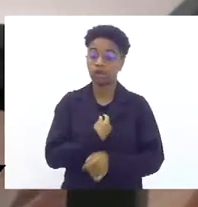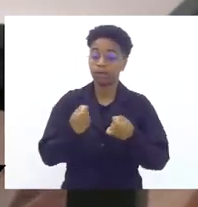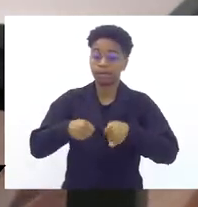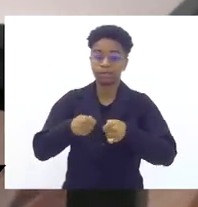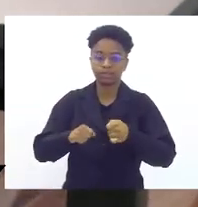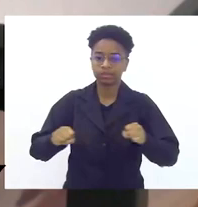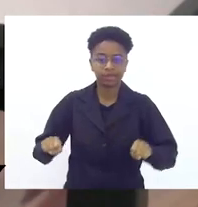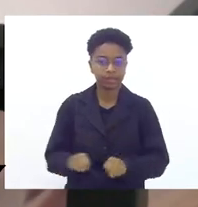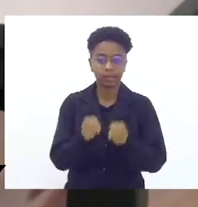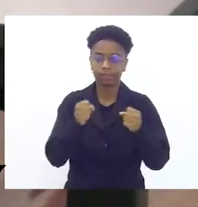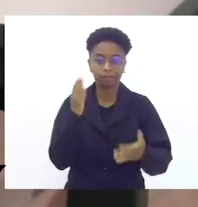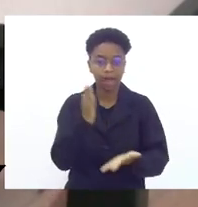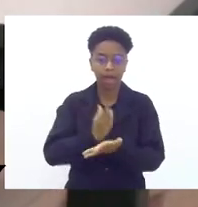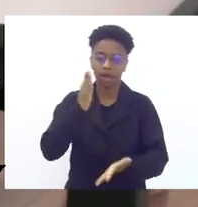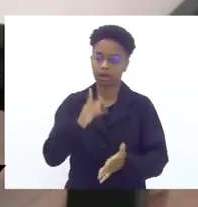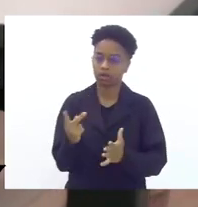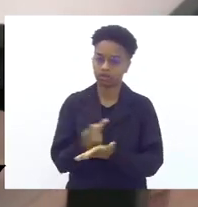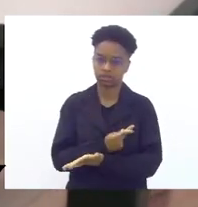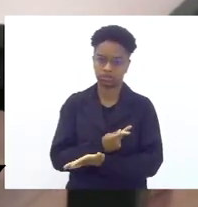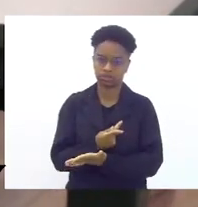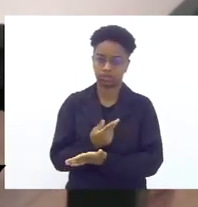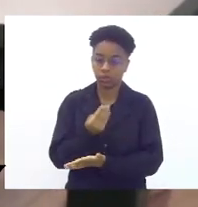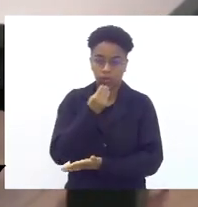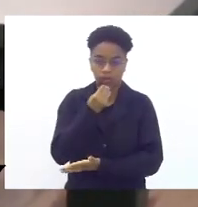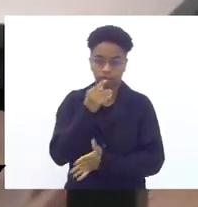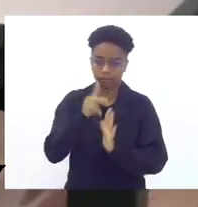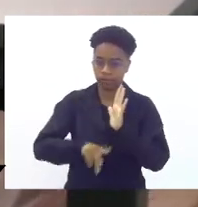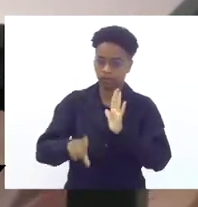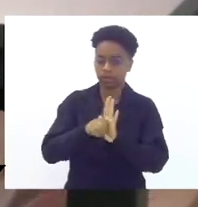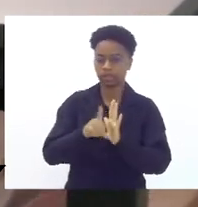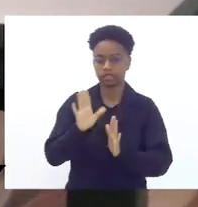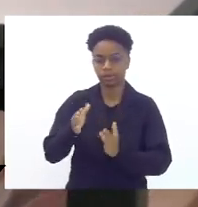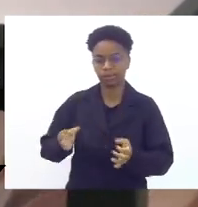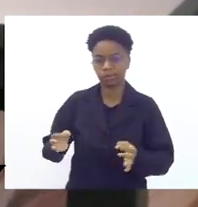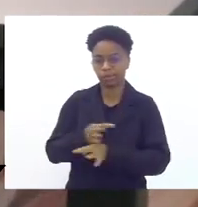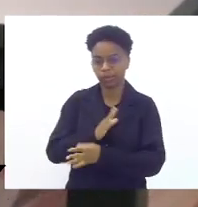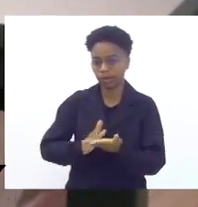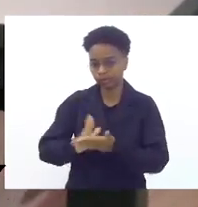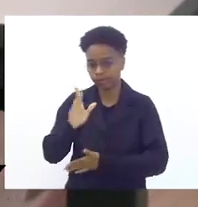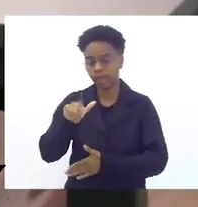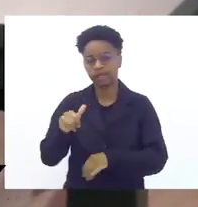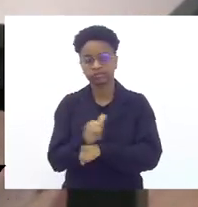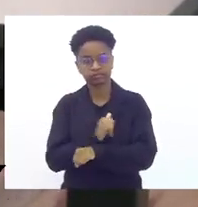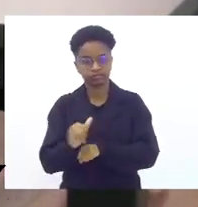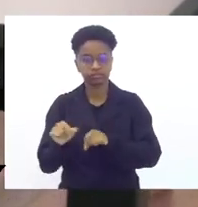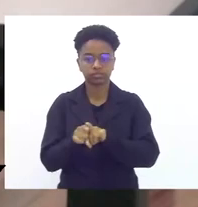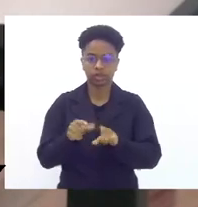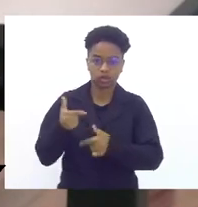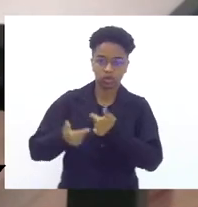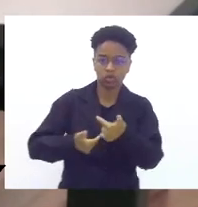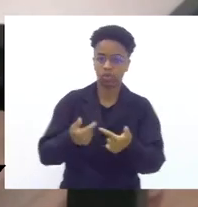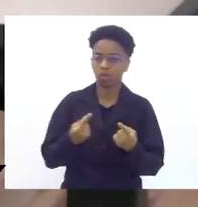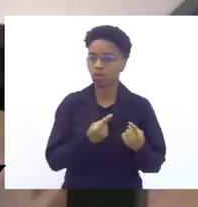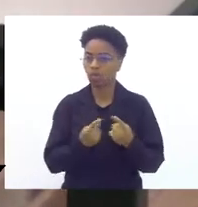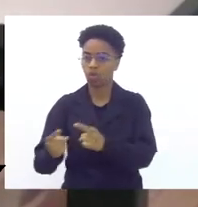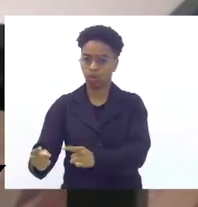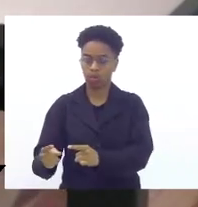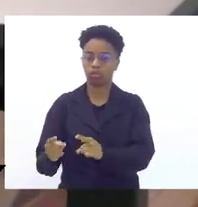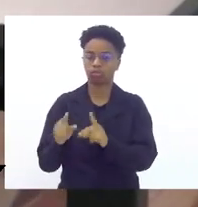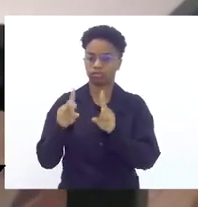quebrar essa lógica é claro que o projeto de ler uma vez é aprovado será mais uma ferramenta de luta contra essa lógica